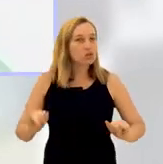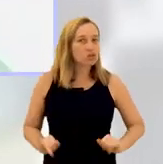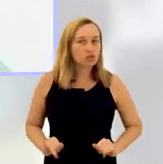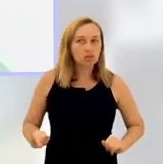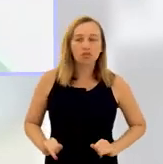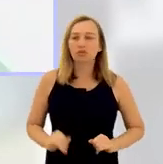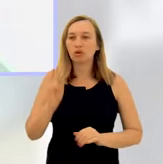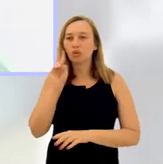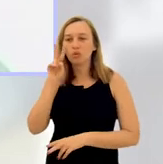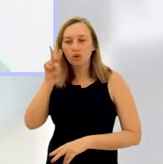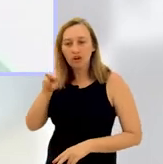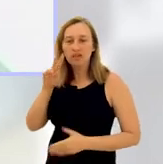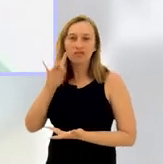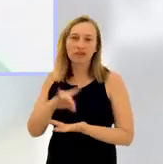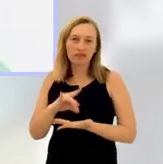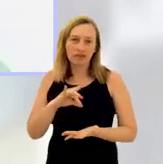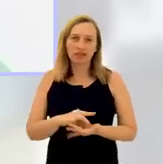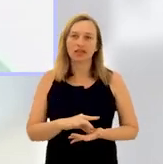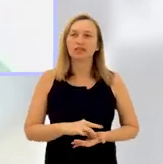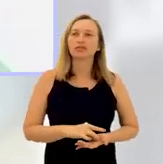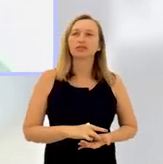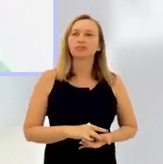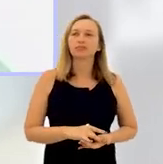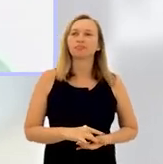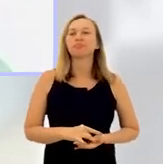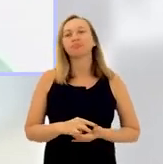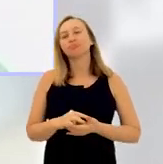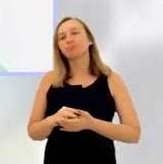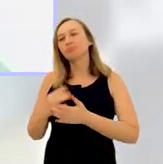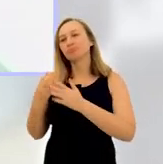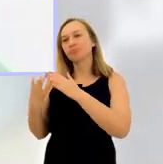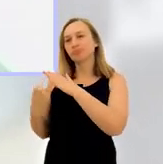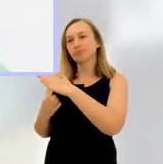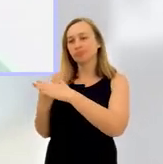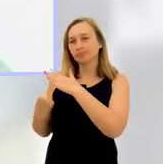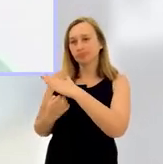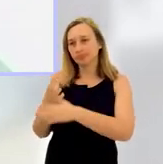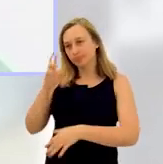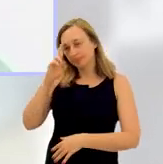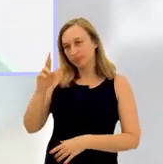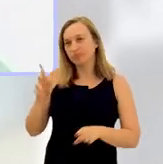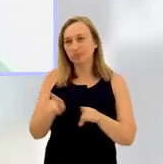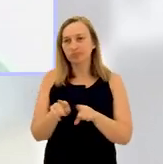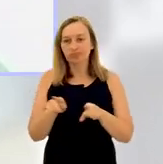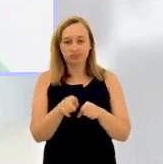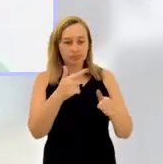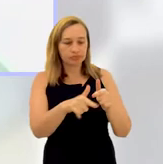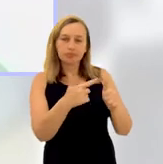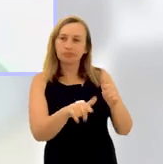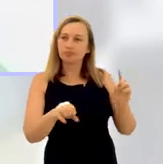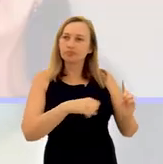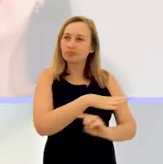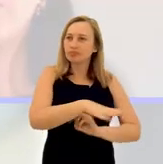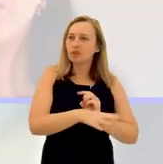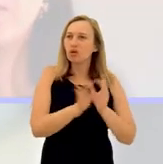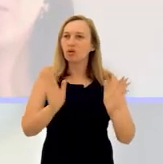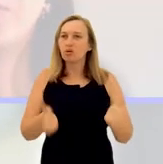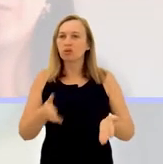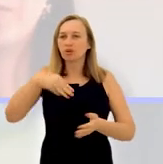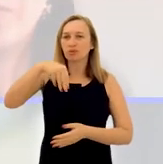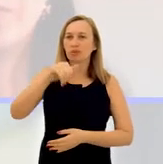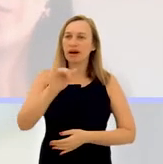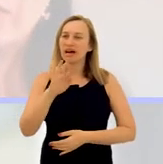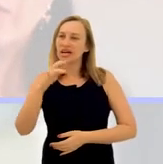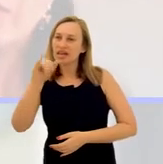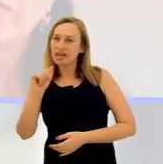a vítima, né? Então, um olhar, na verdade, teoricamente empresarial, mas para um problema social. Hoje, o Maria